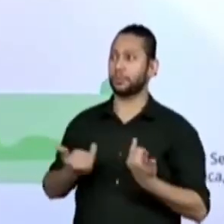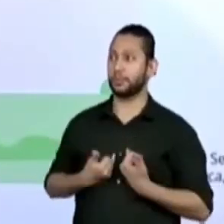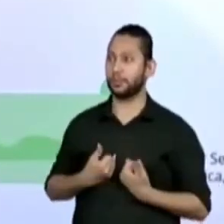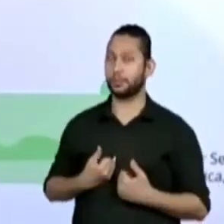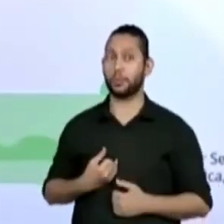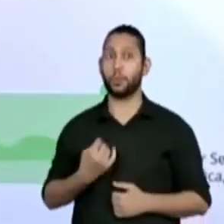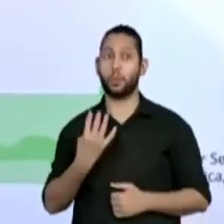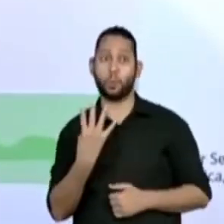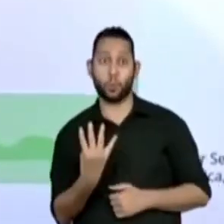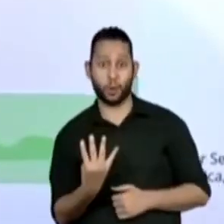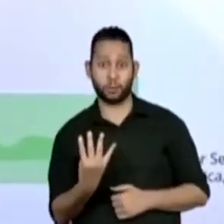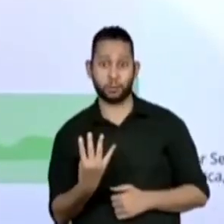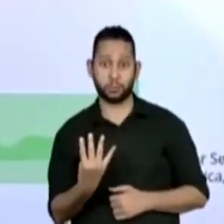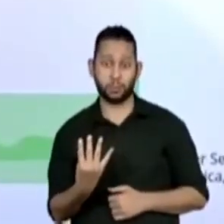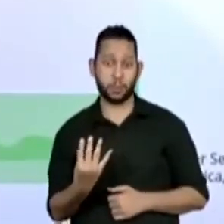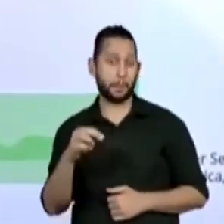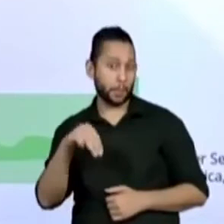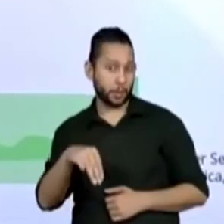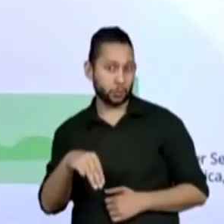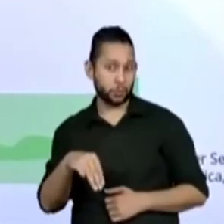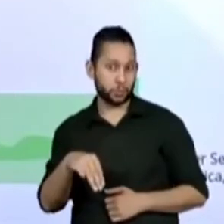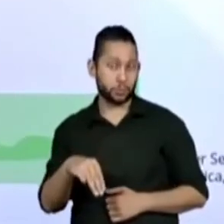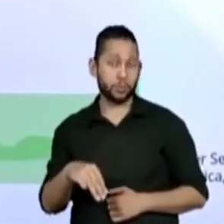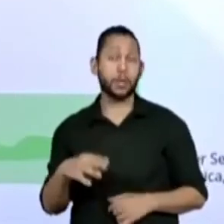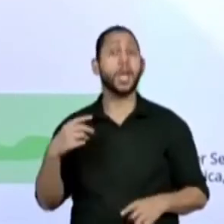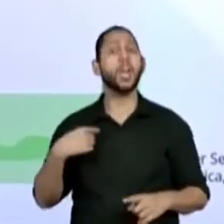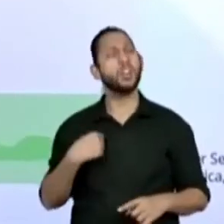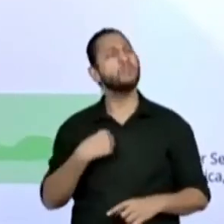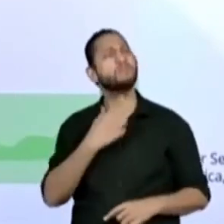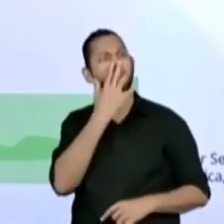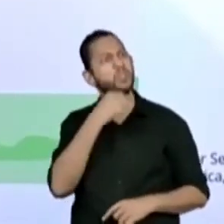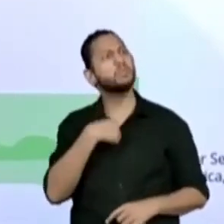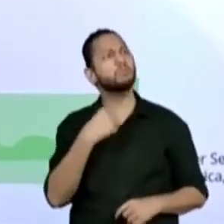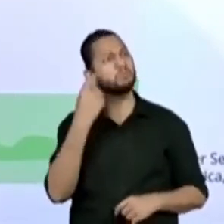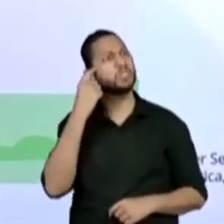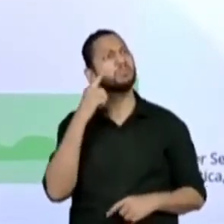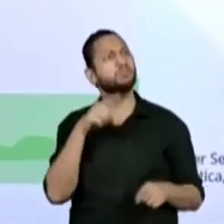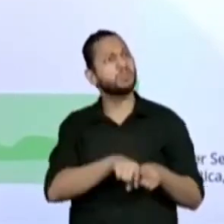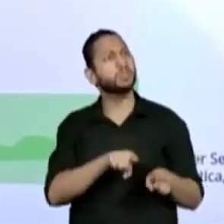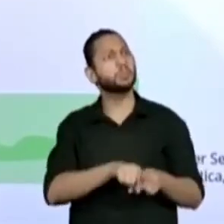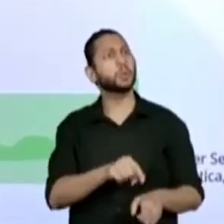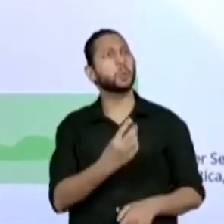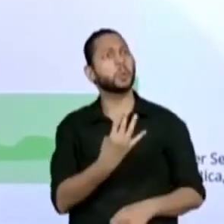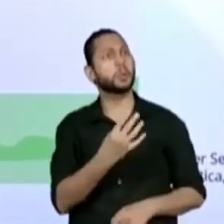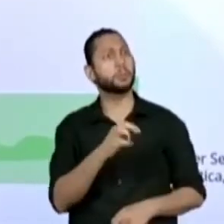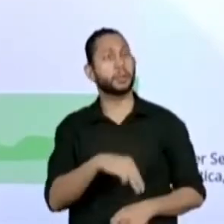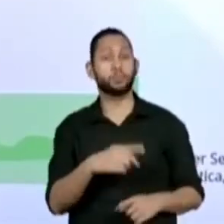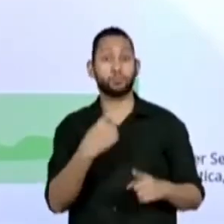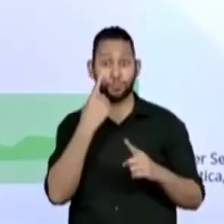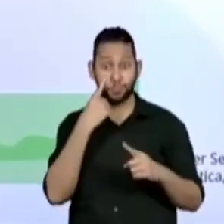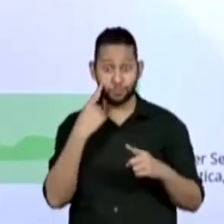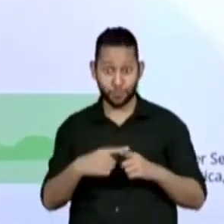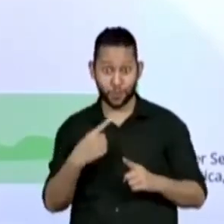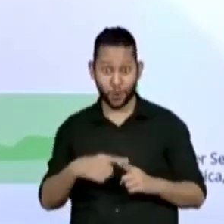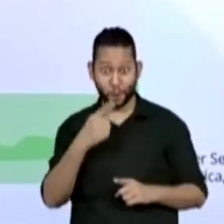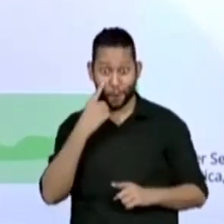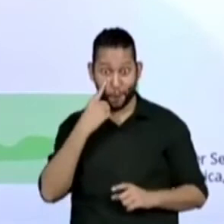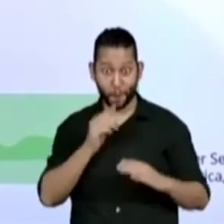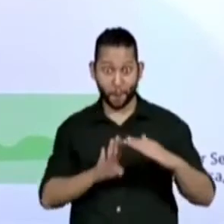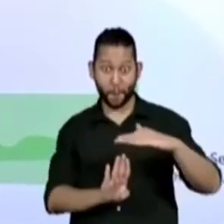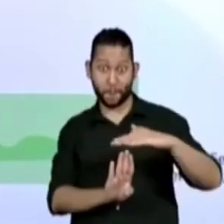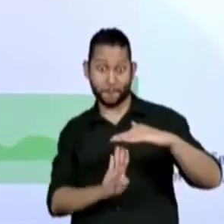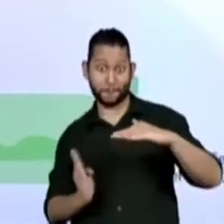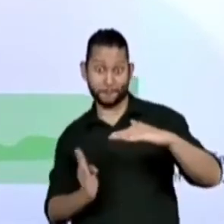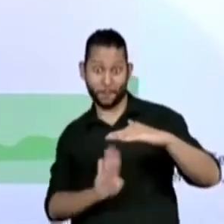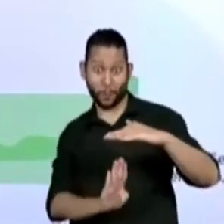4 metros. Eu também chutaria 4 metros, Pro. Eu também acho que é isso. Porque eu acho que depois da porta, o tamanho que a gente tem